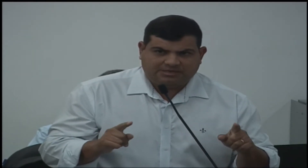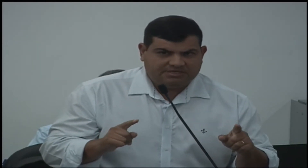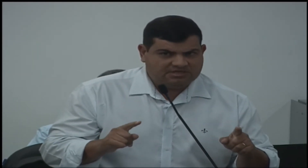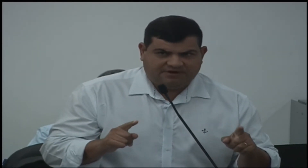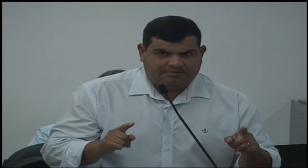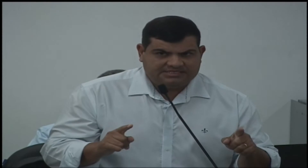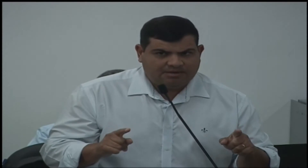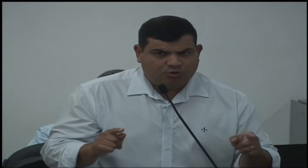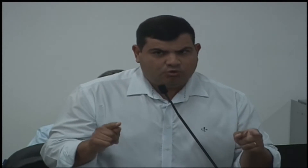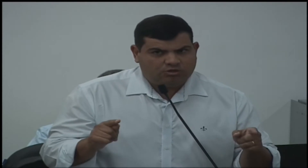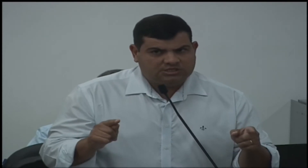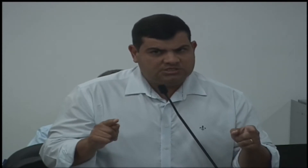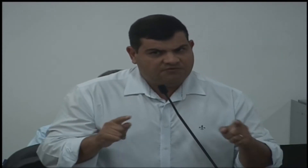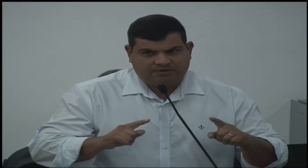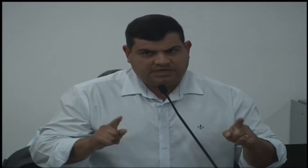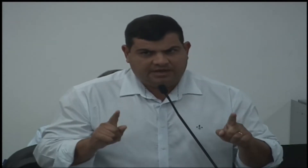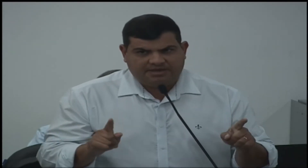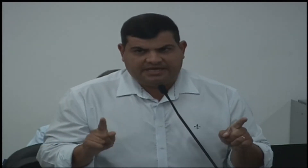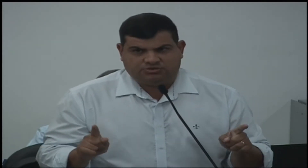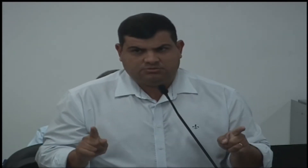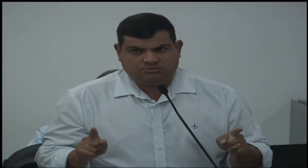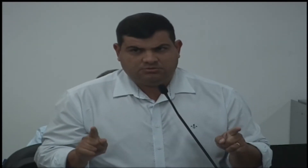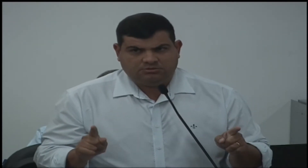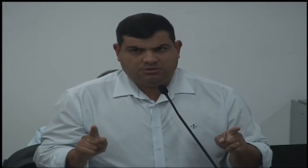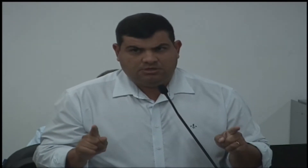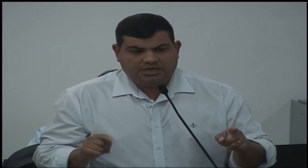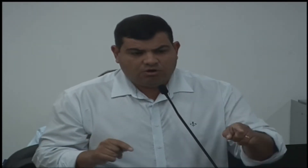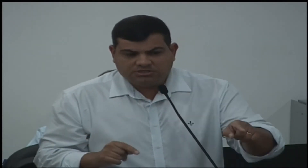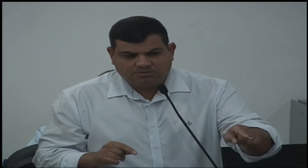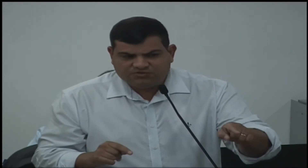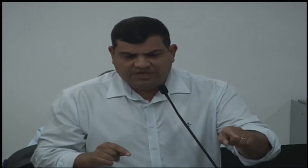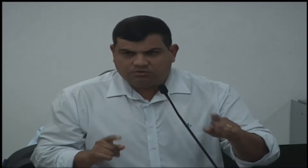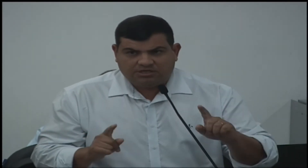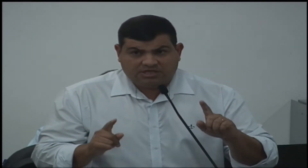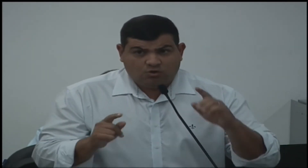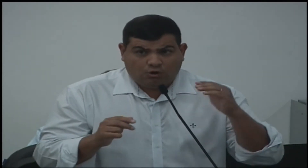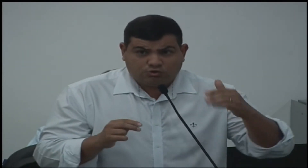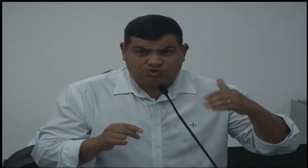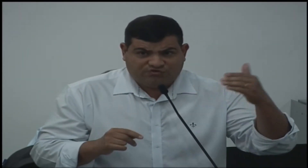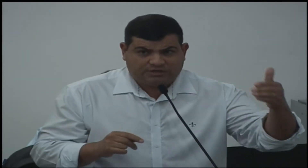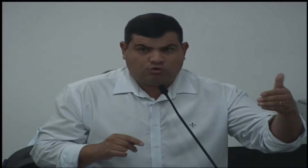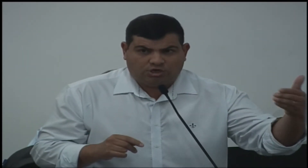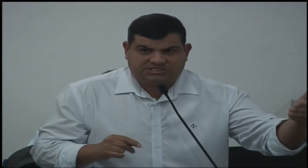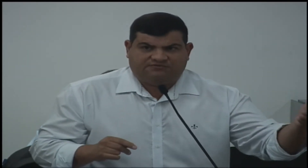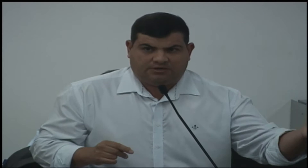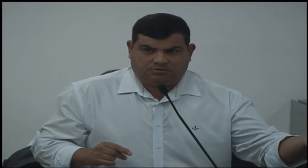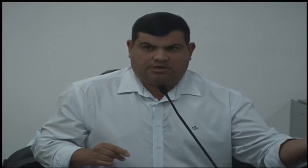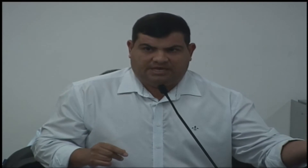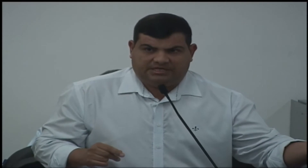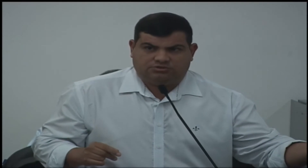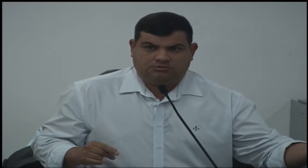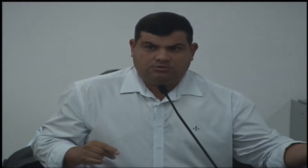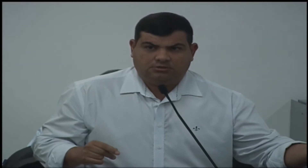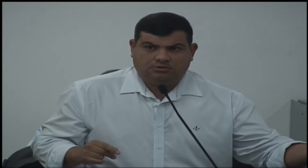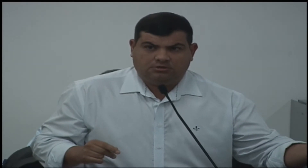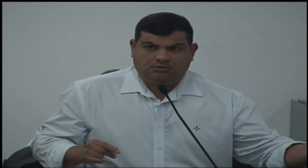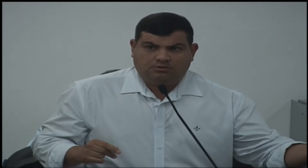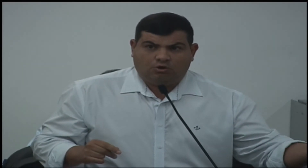que o fechamento da farmácia era por conta de não faltar remédio. E agora nós estamos vendo que tem outros fatores que faltam